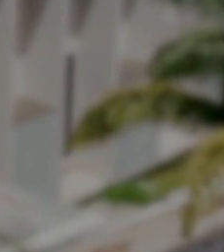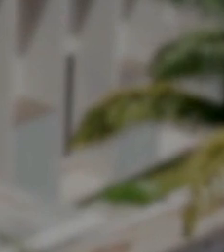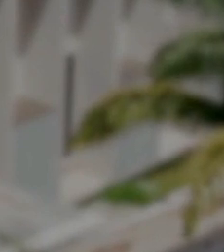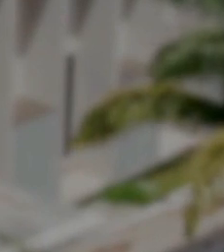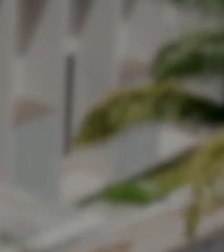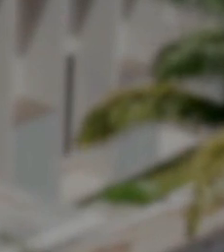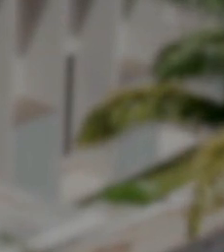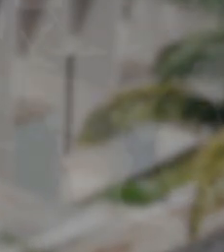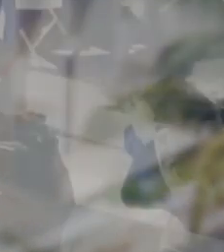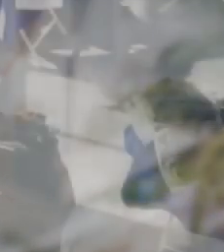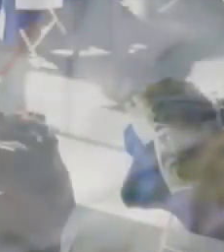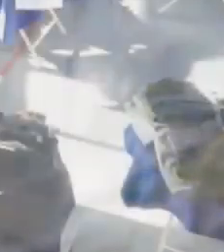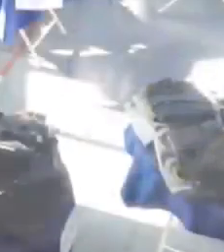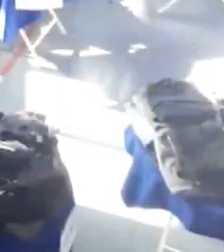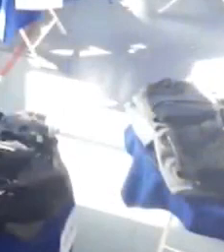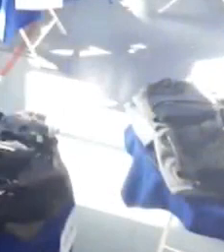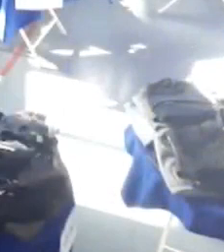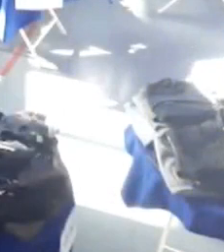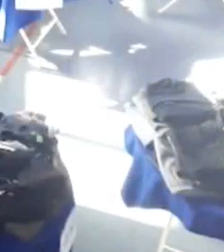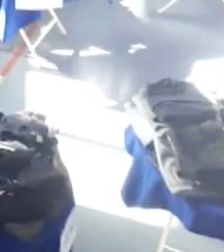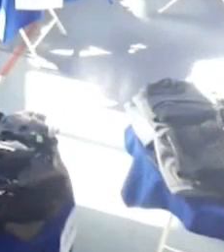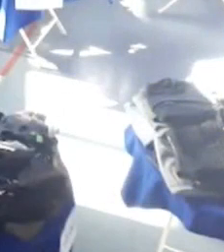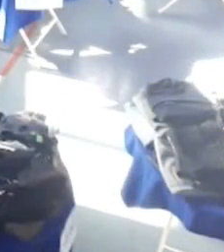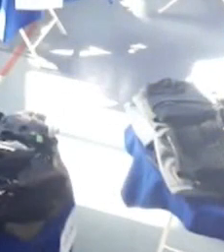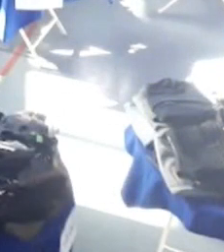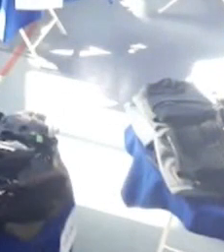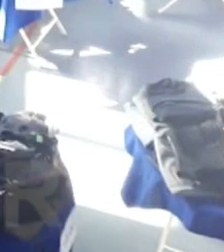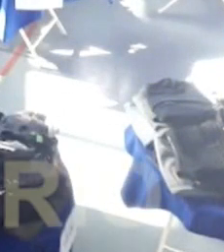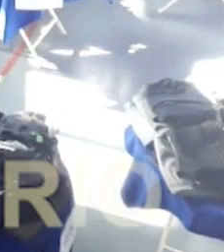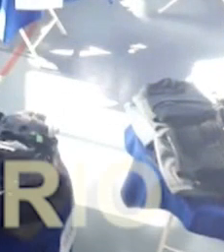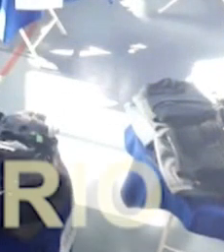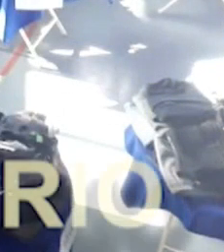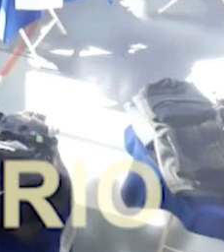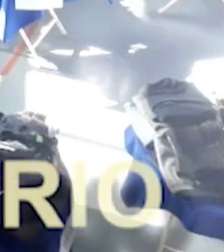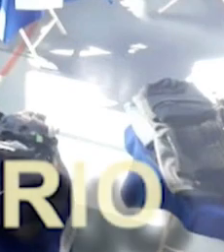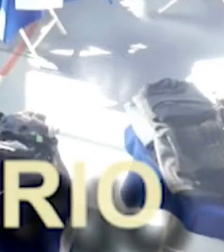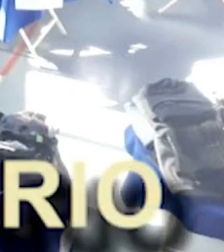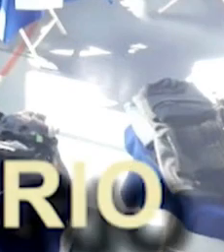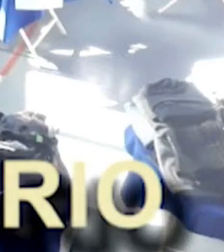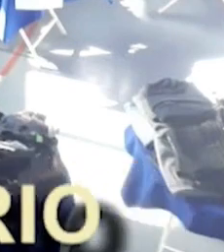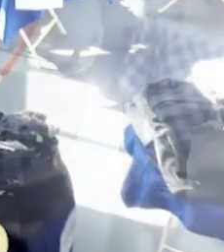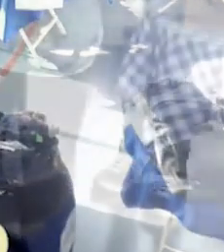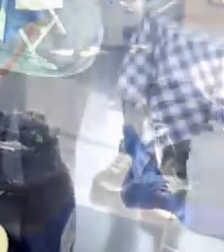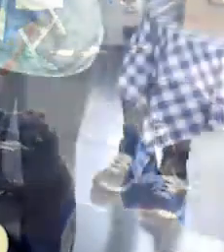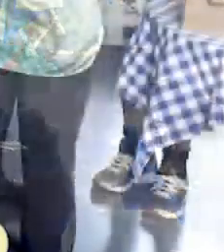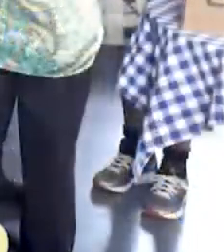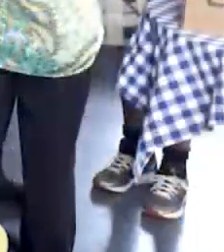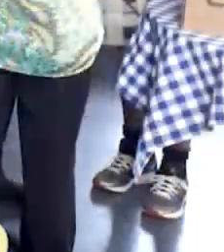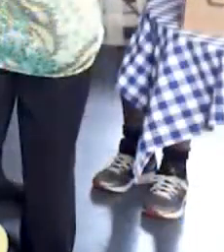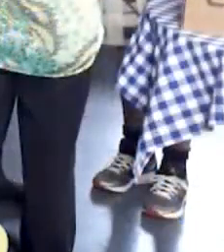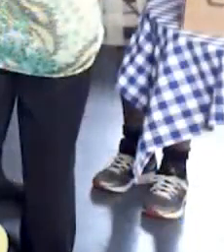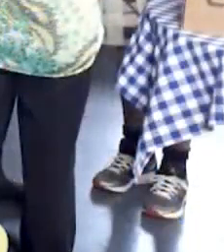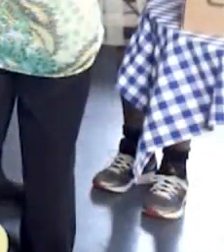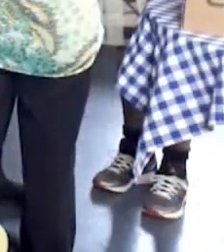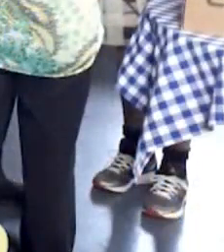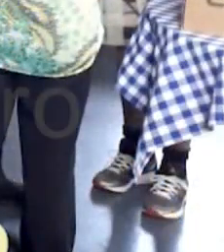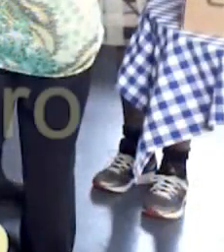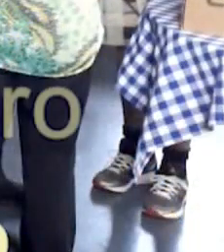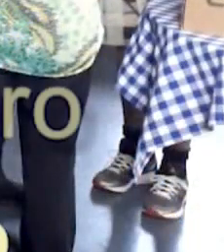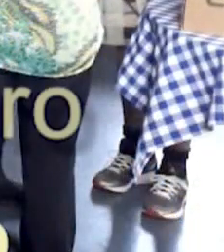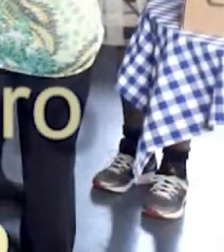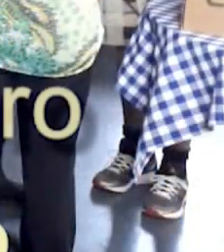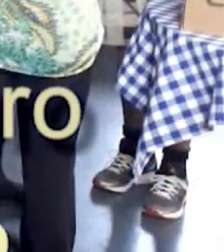em Missão está arrecadando doações para o próximo Bazar Missionário, que ocorrerá nos